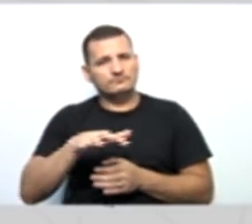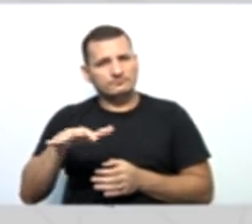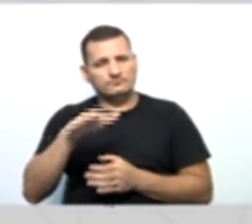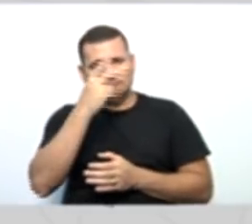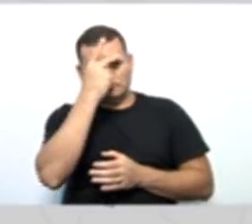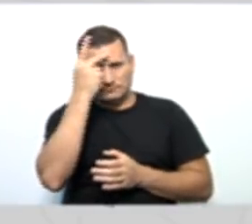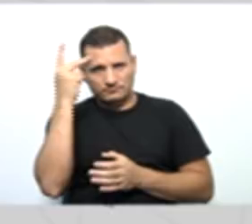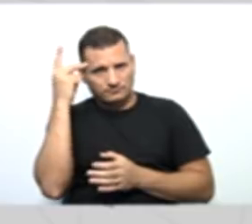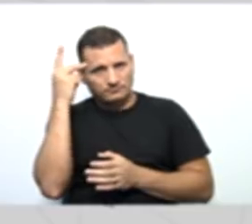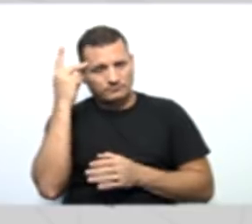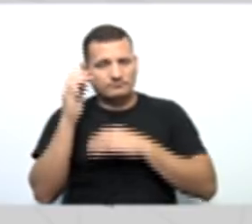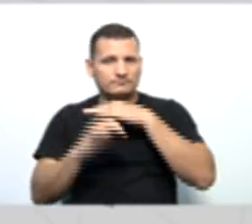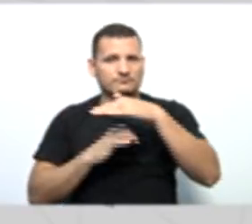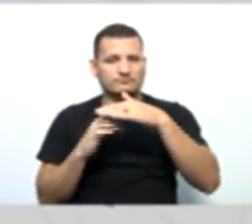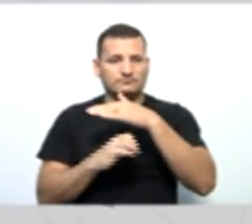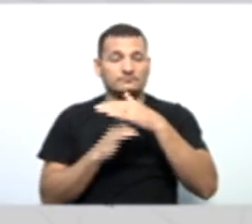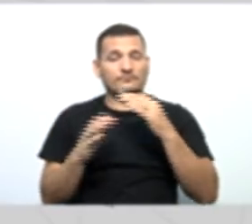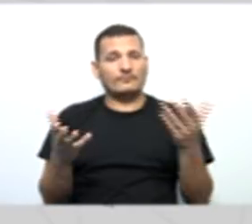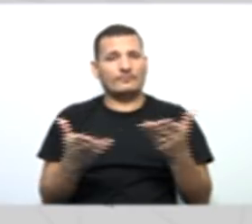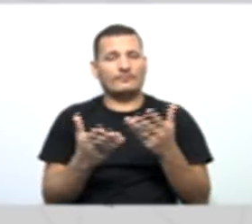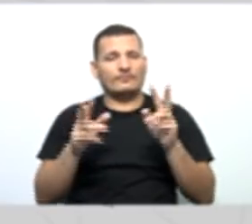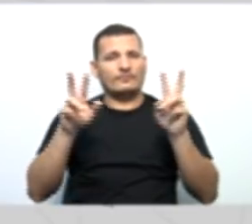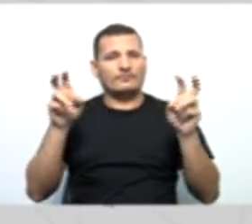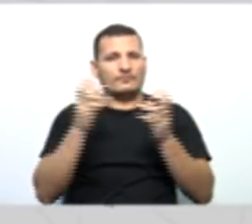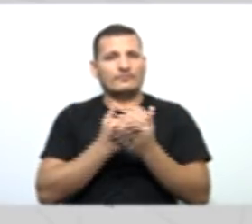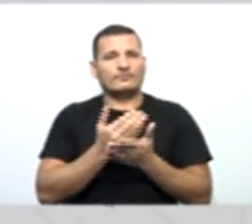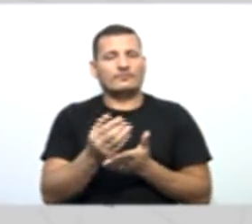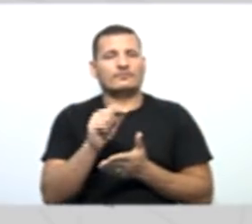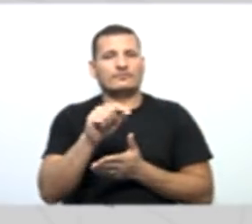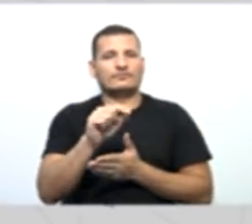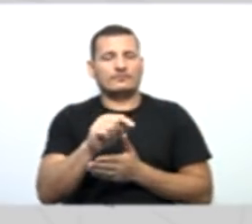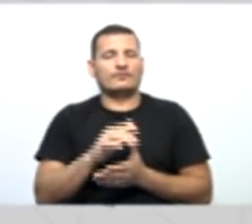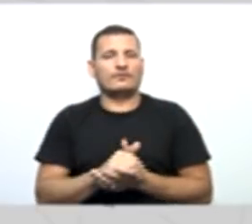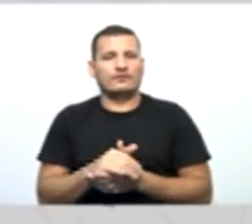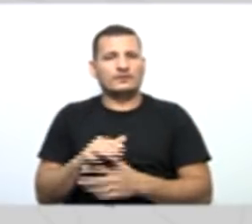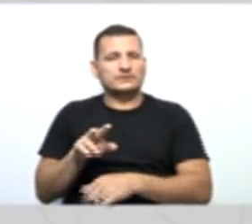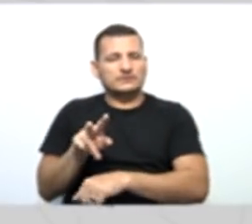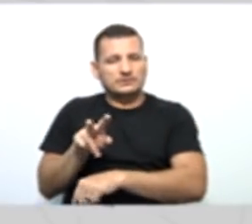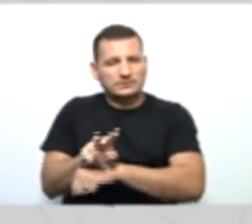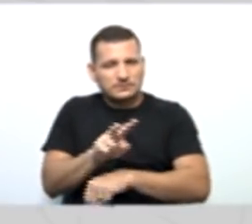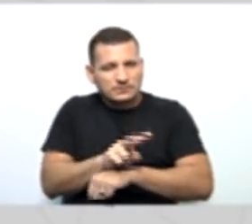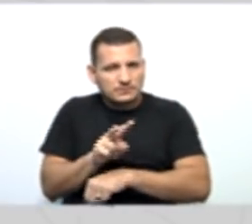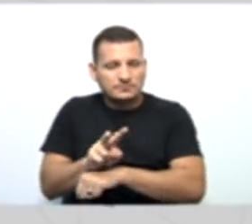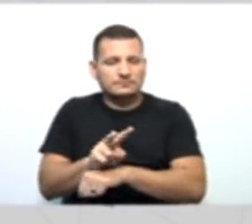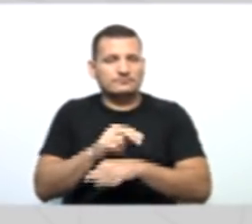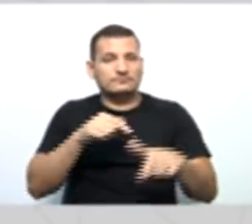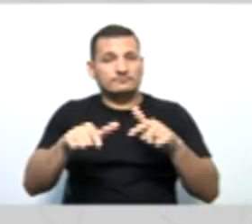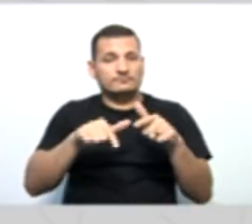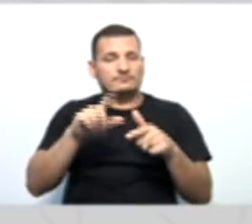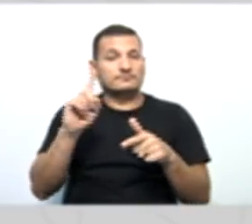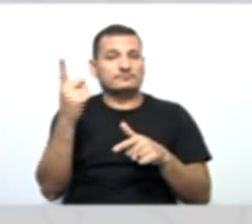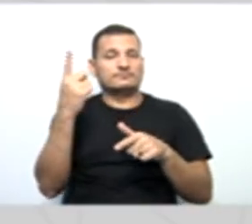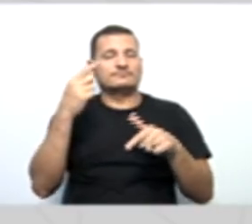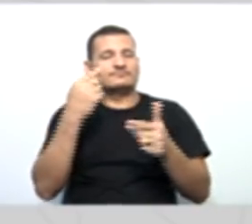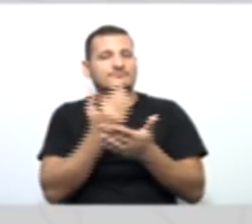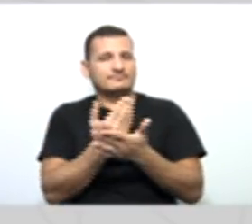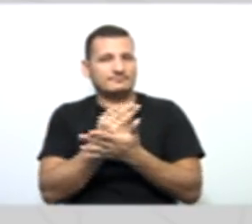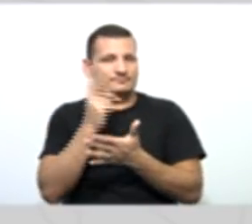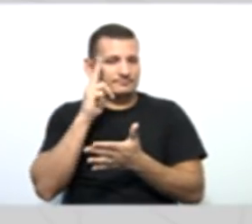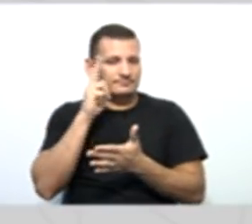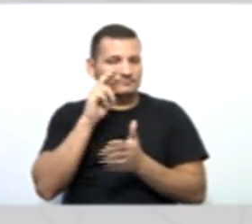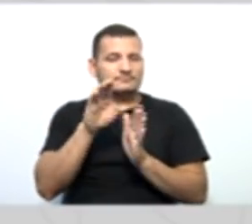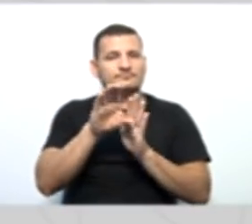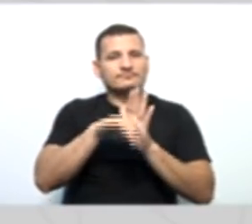lá. O nosso assunto começa com segurança do trabalho. Lembra? Lá na nossa primeira aula falamos muito sobre isso e o conceito e